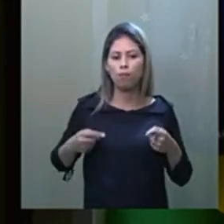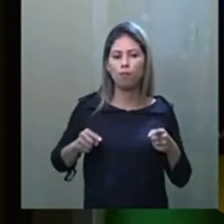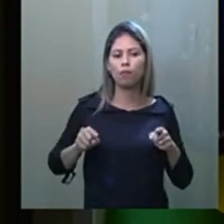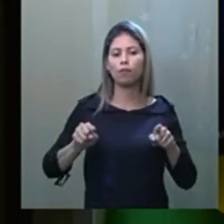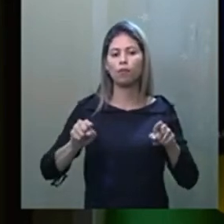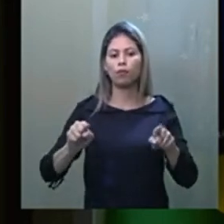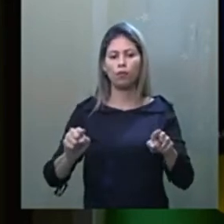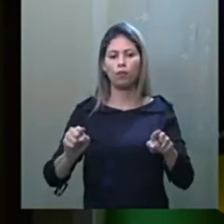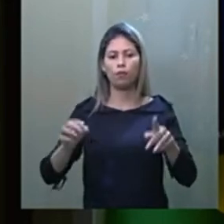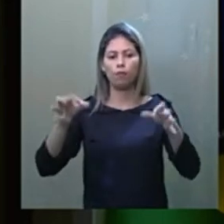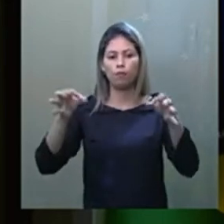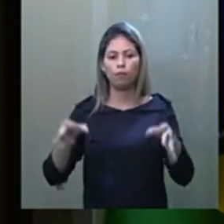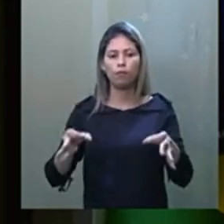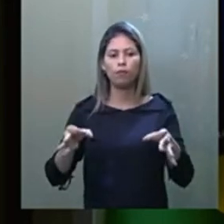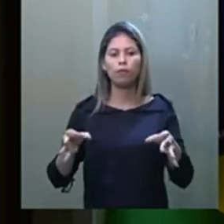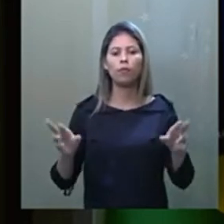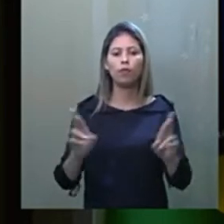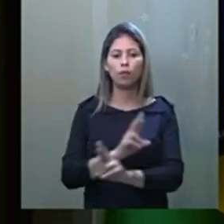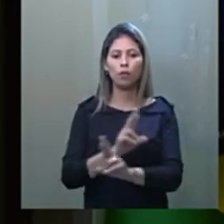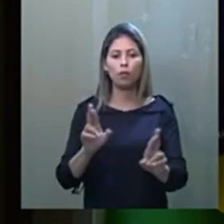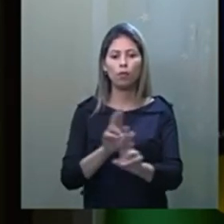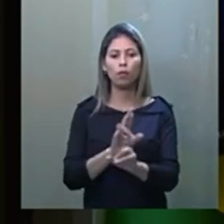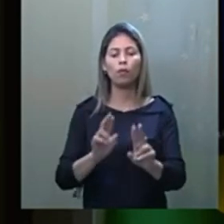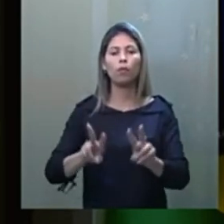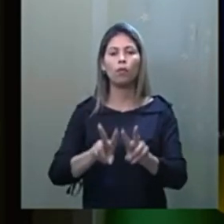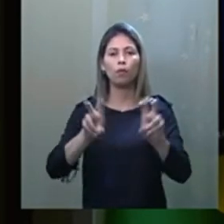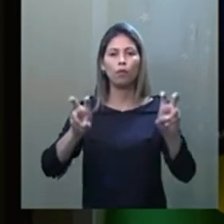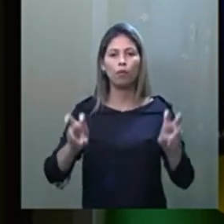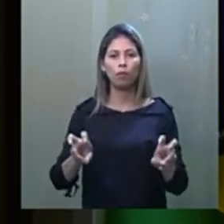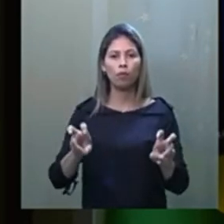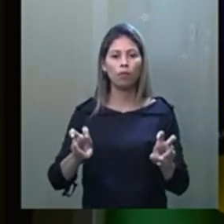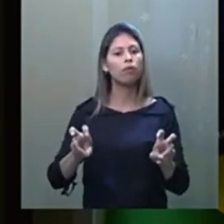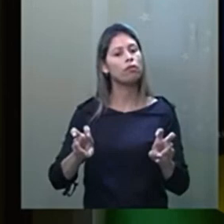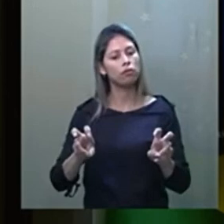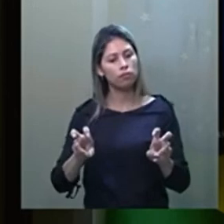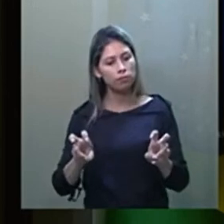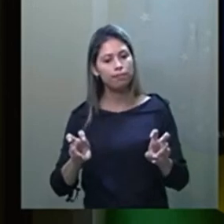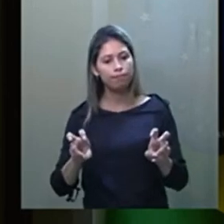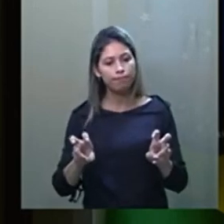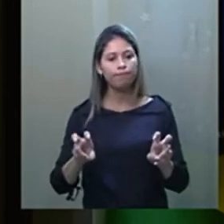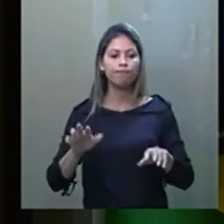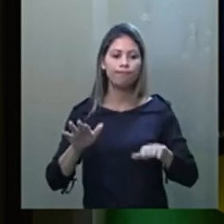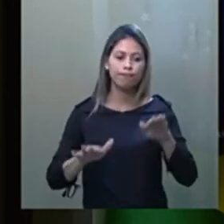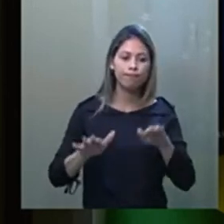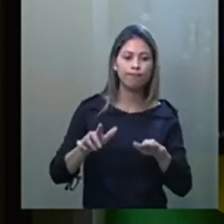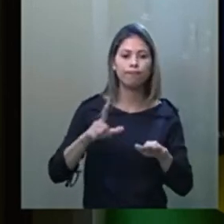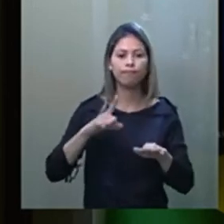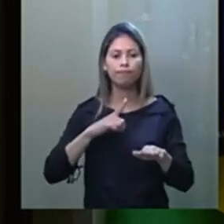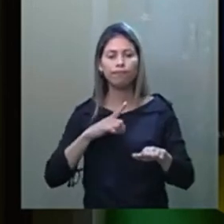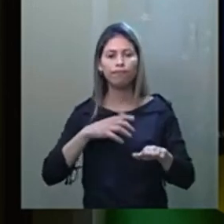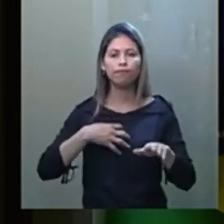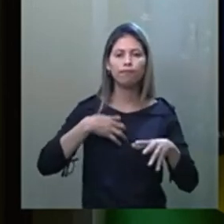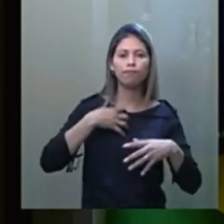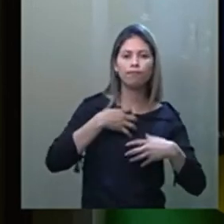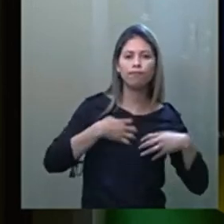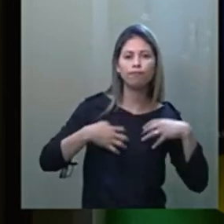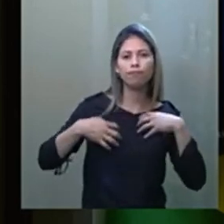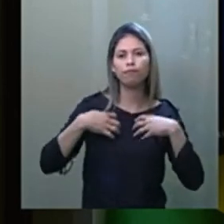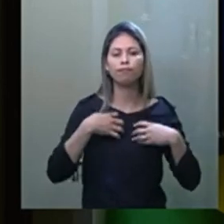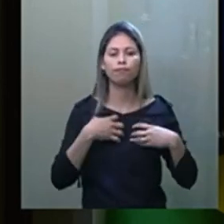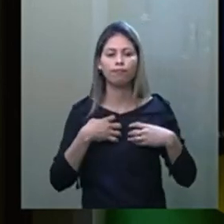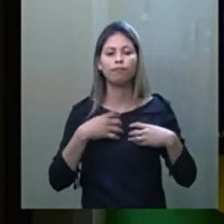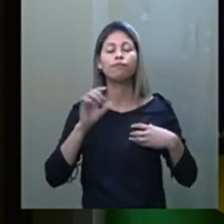imparcial, com relação a um assunto que intriga uma parte da população brasileira,